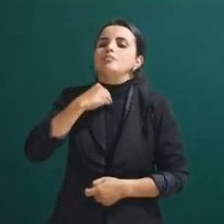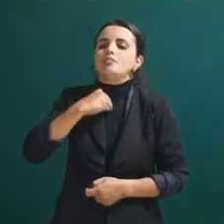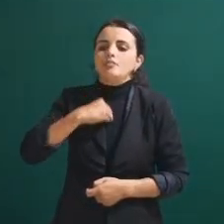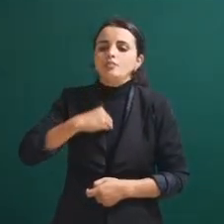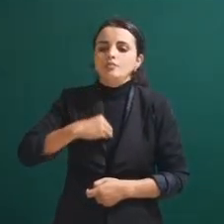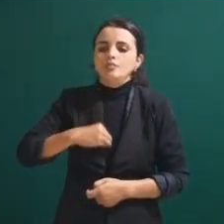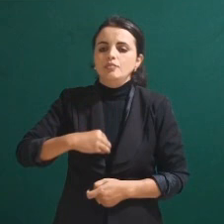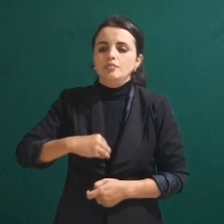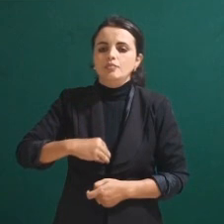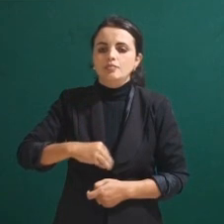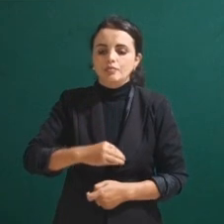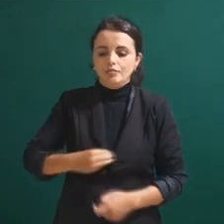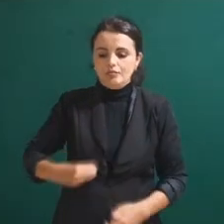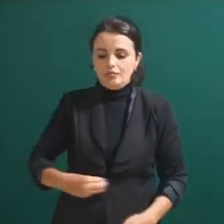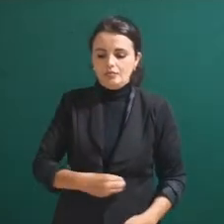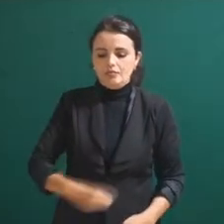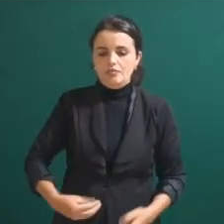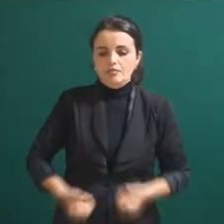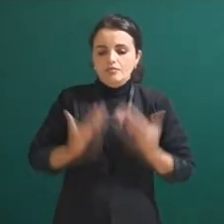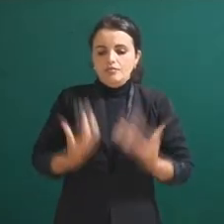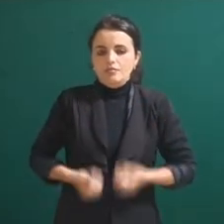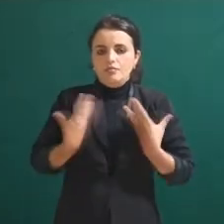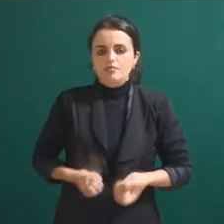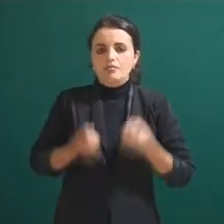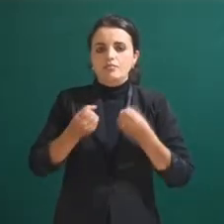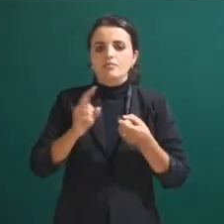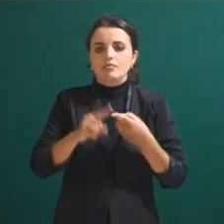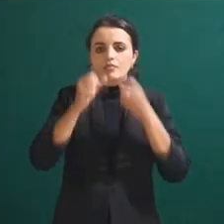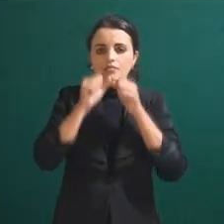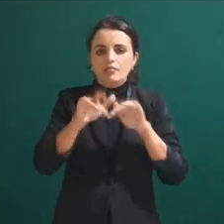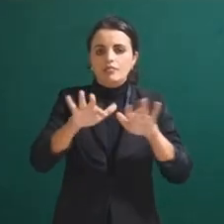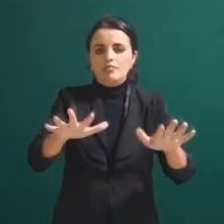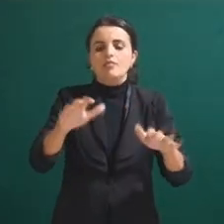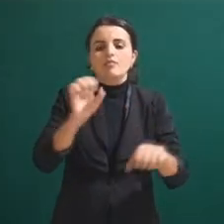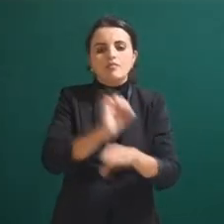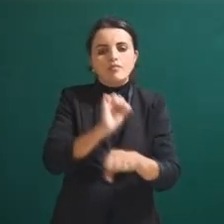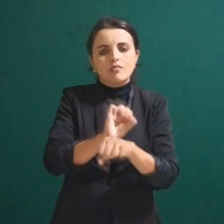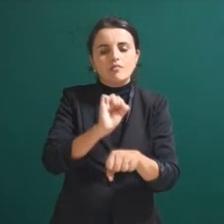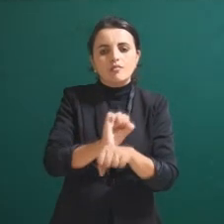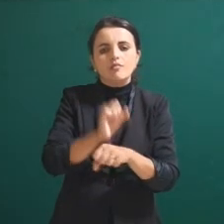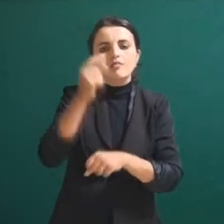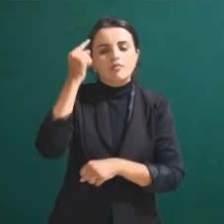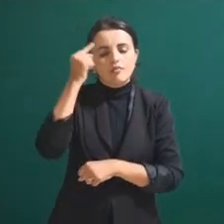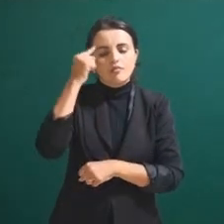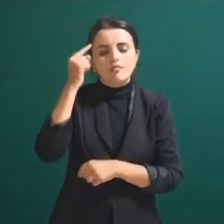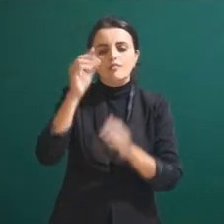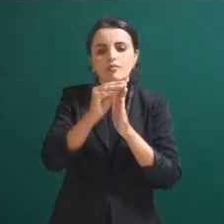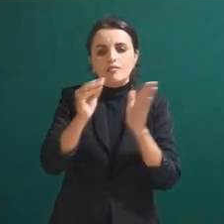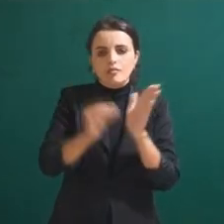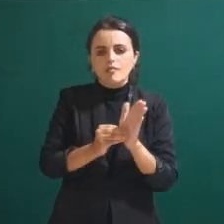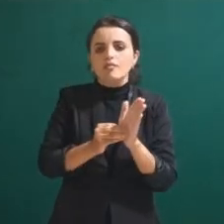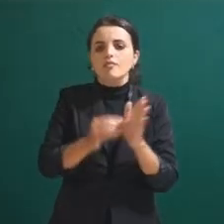ingestão, digestão, absorção e eliminação, ok? Então, espero que vocês tenham entendido o conteúdo